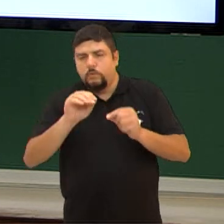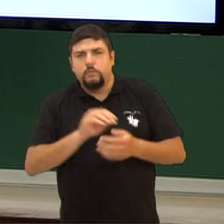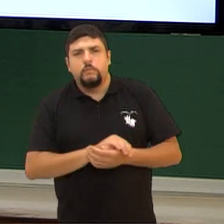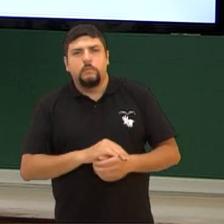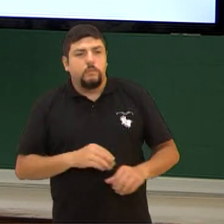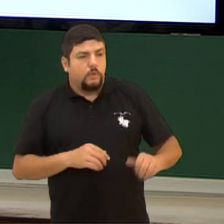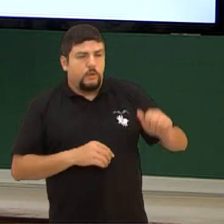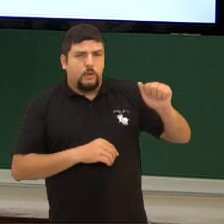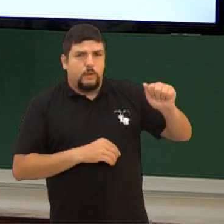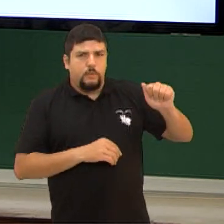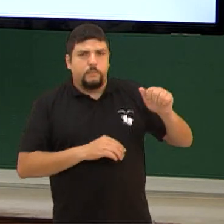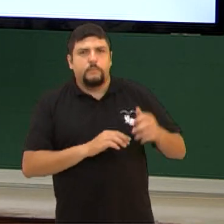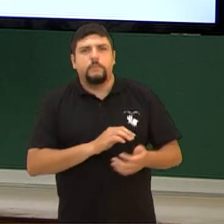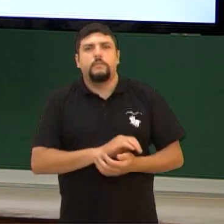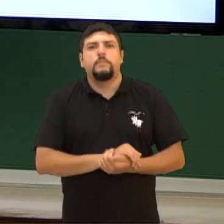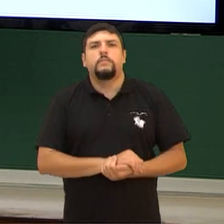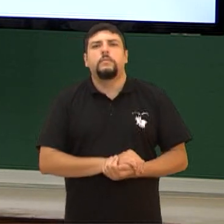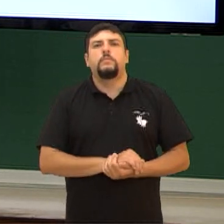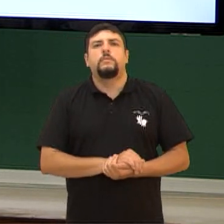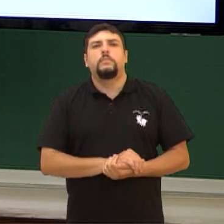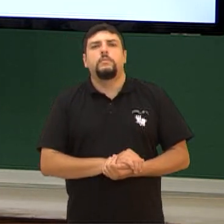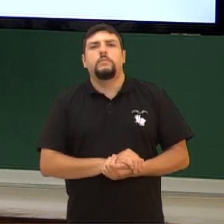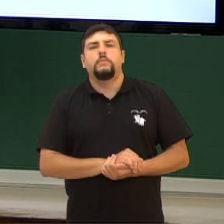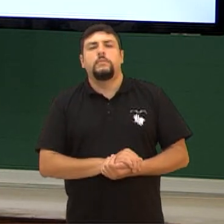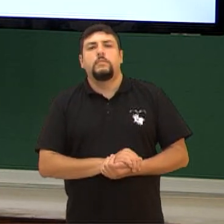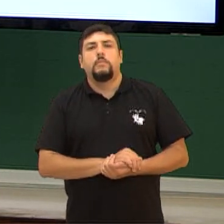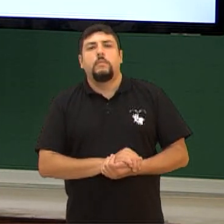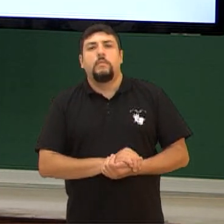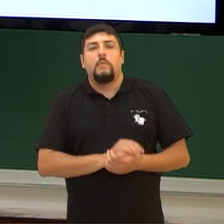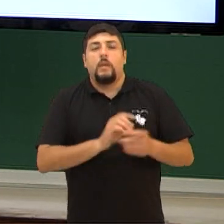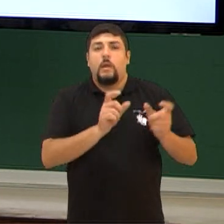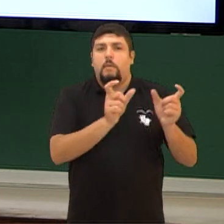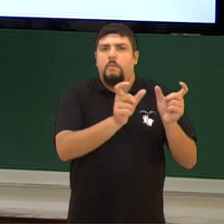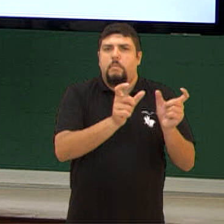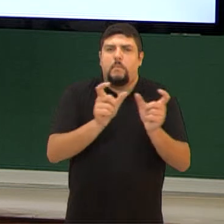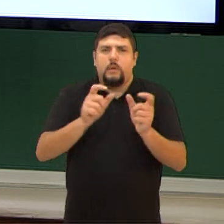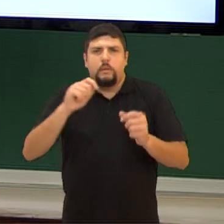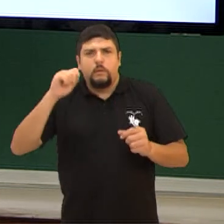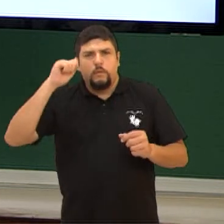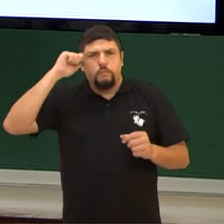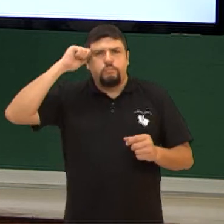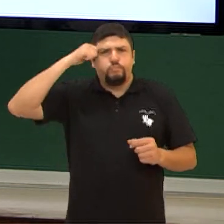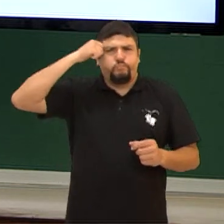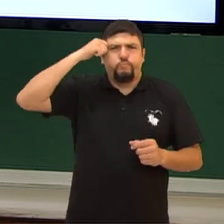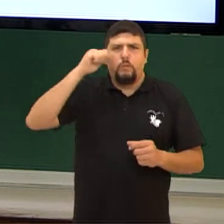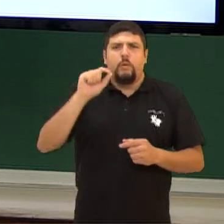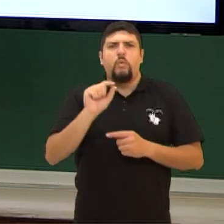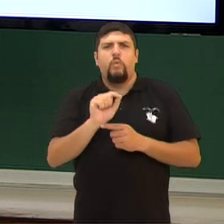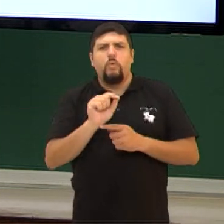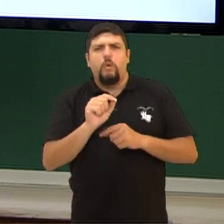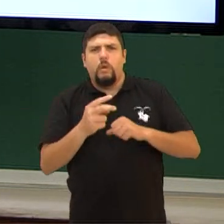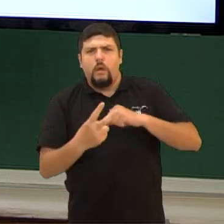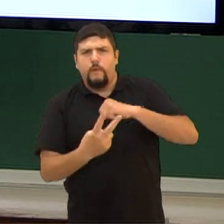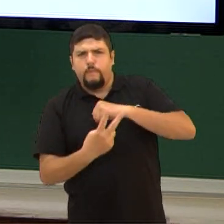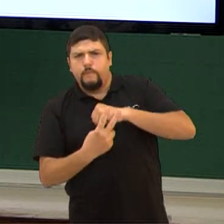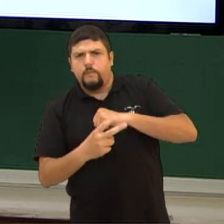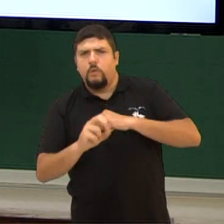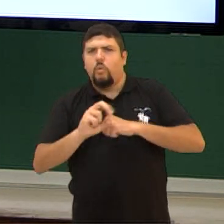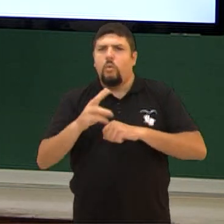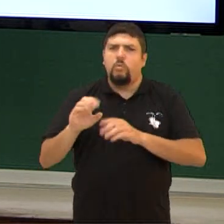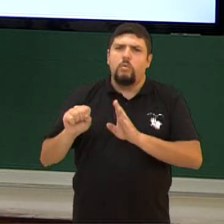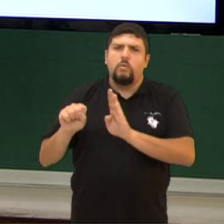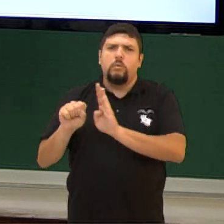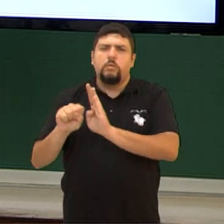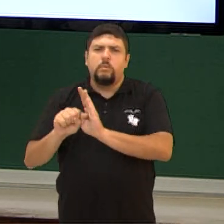The words in bold are. Na letra A, as palavras em negrito, elas são o quê? Verbos ou substantivos,